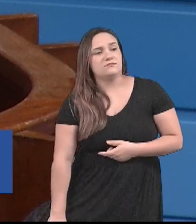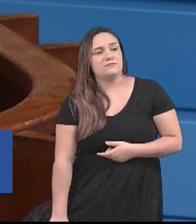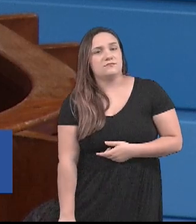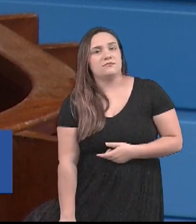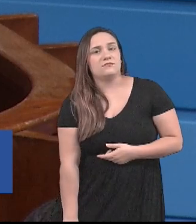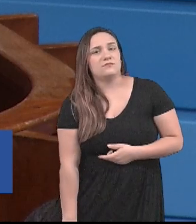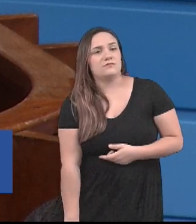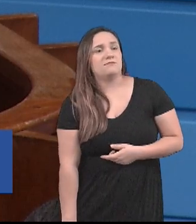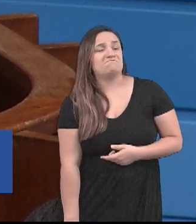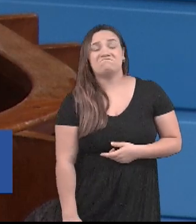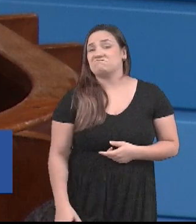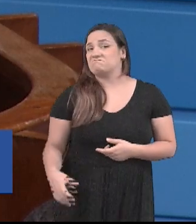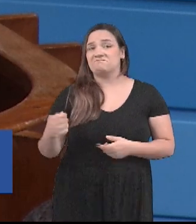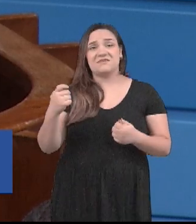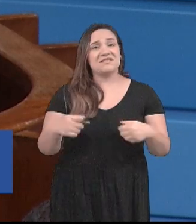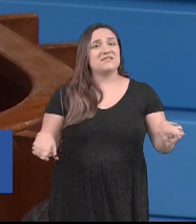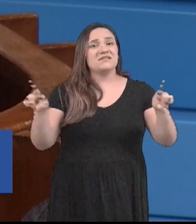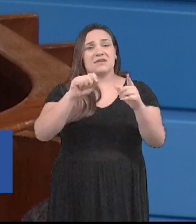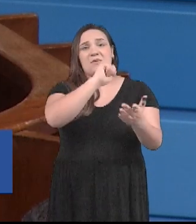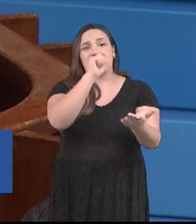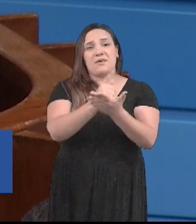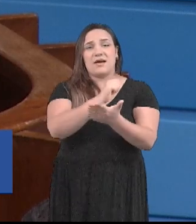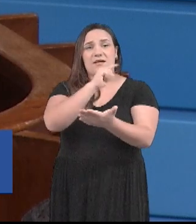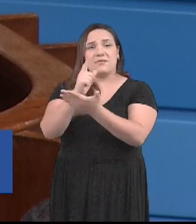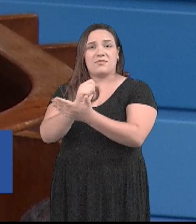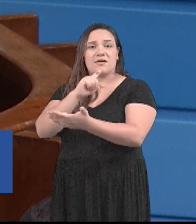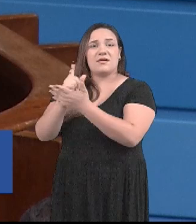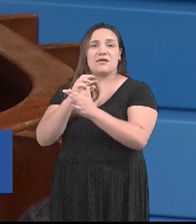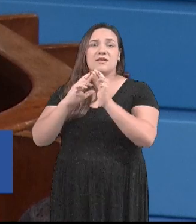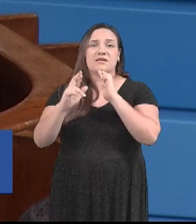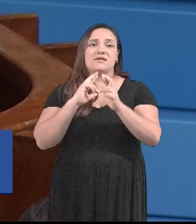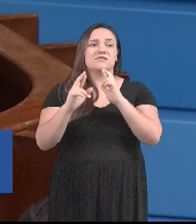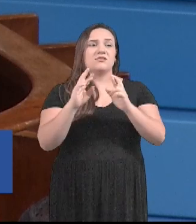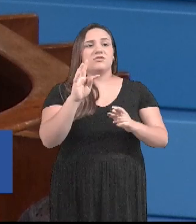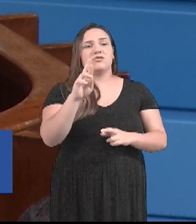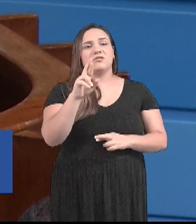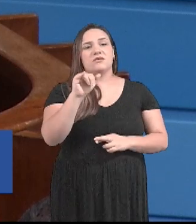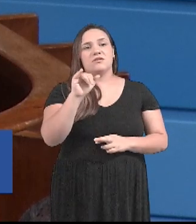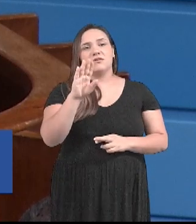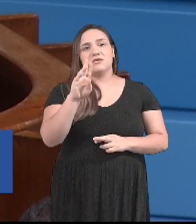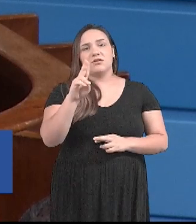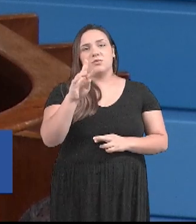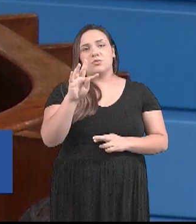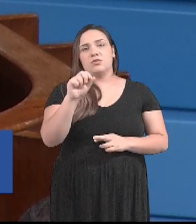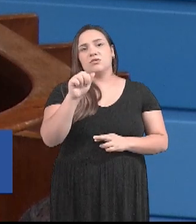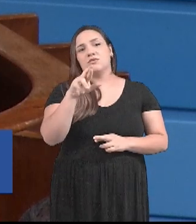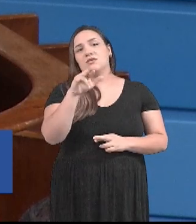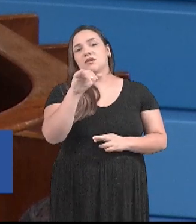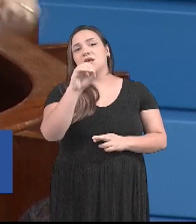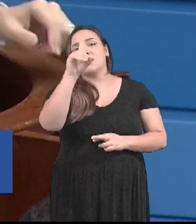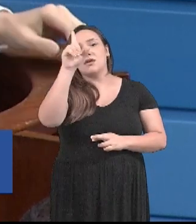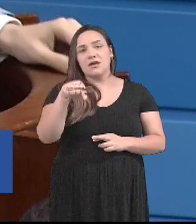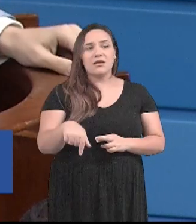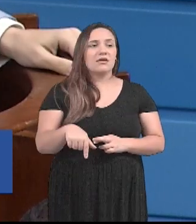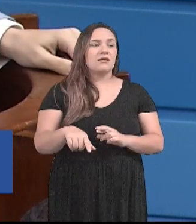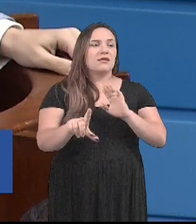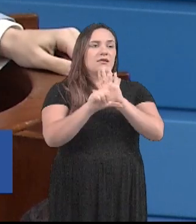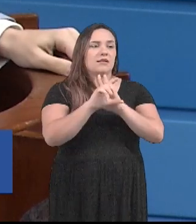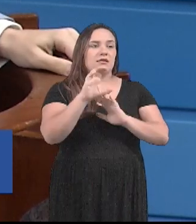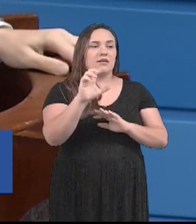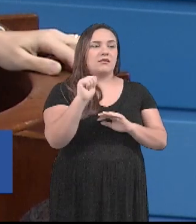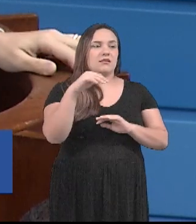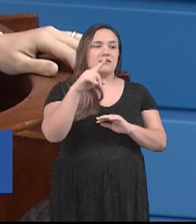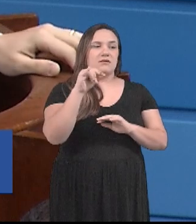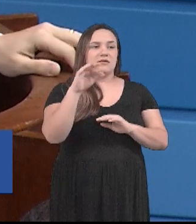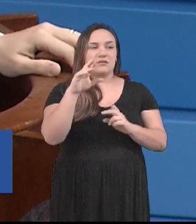ela não integra a relação jurídico-tributária, por determinação da Lei Candir,